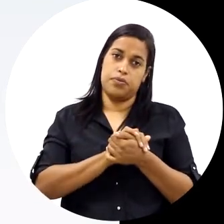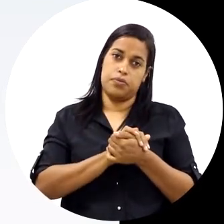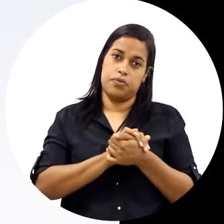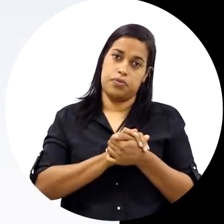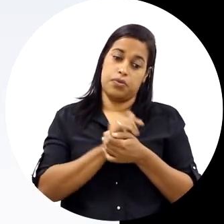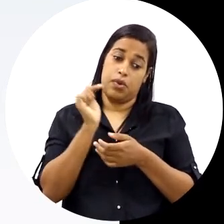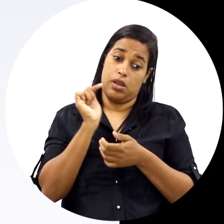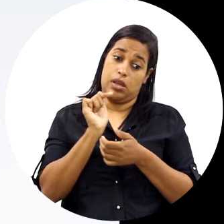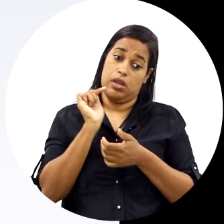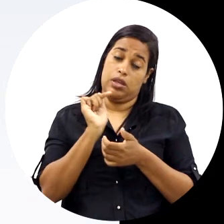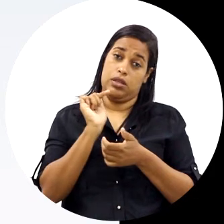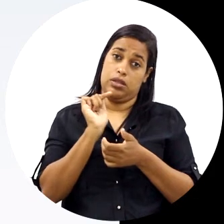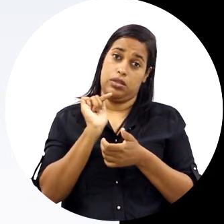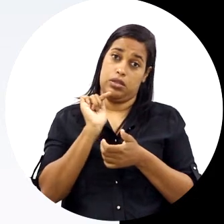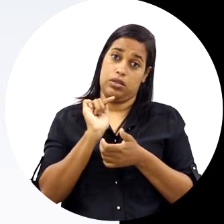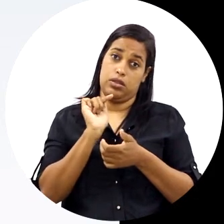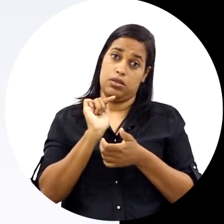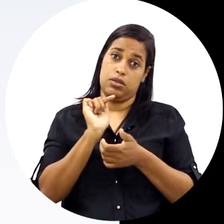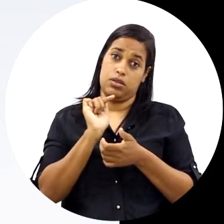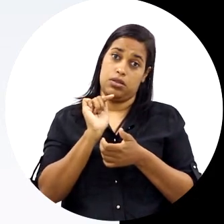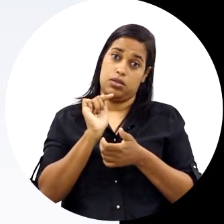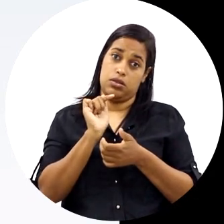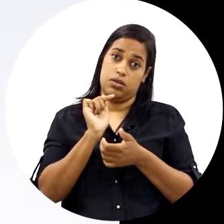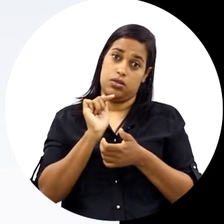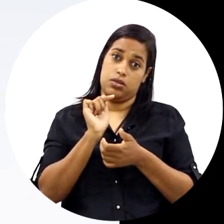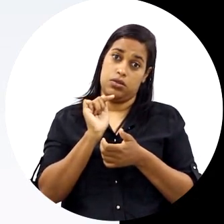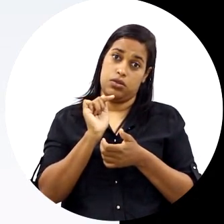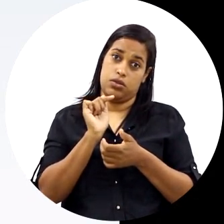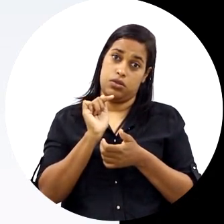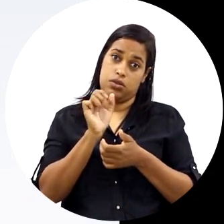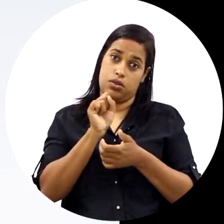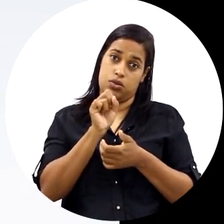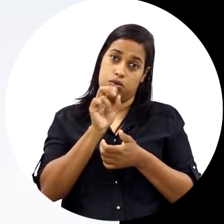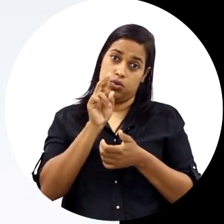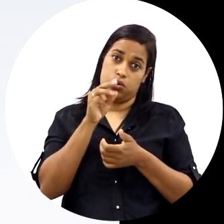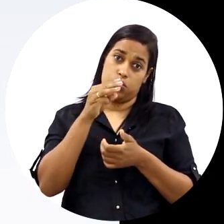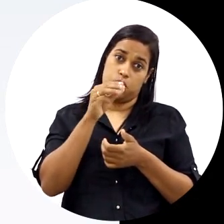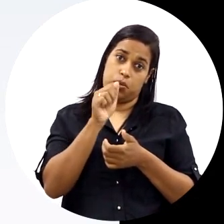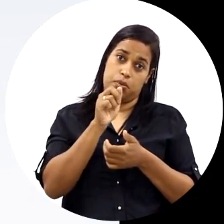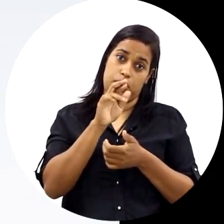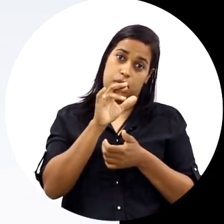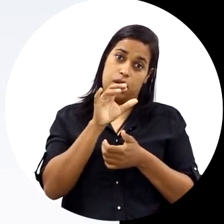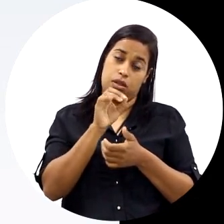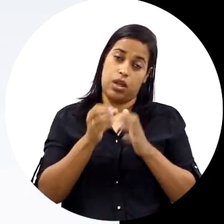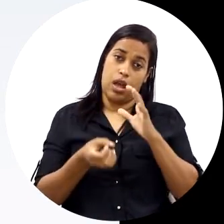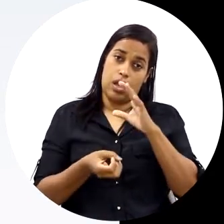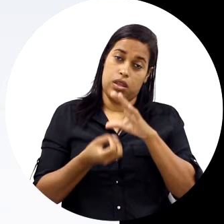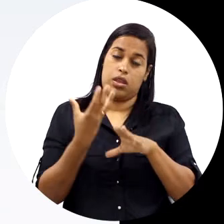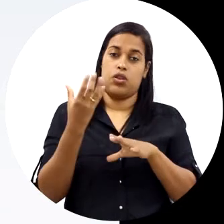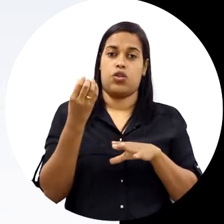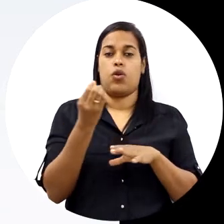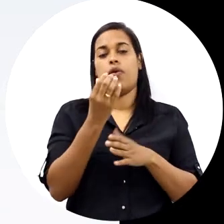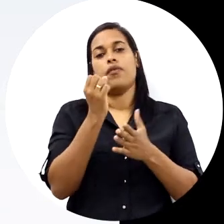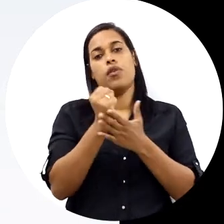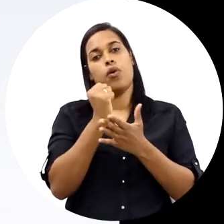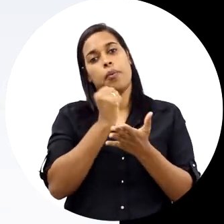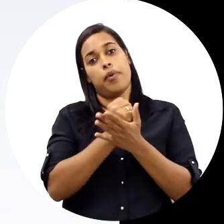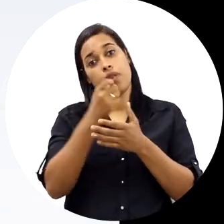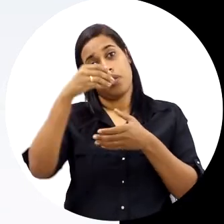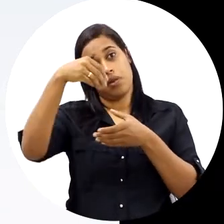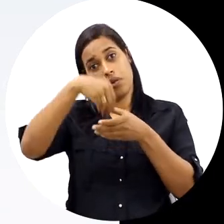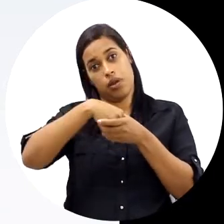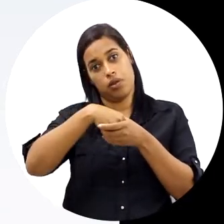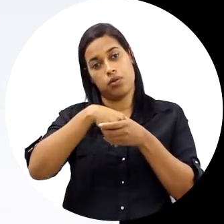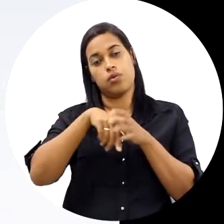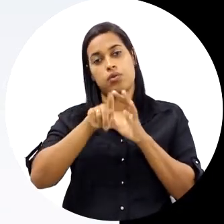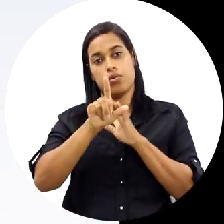Então, através aqui do recurso de sumário, a gente pode estar criando um novo sumário dentro de um